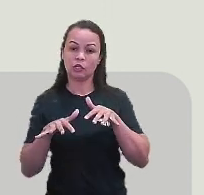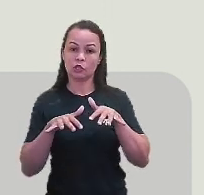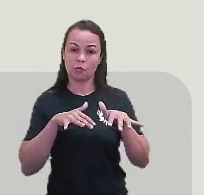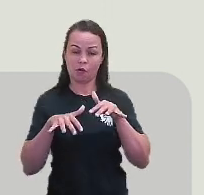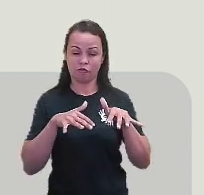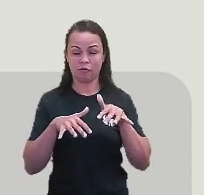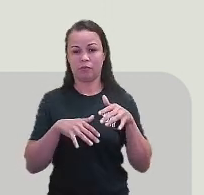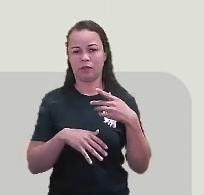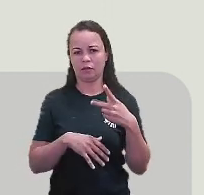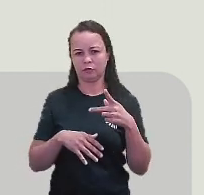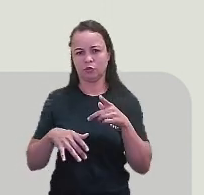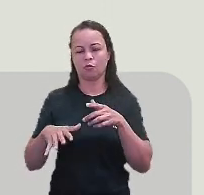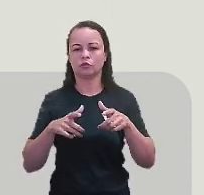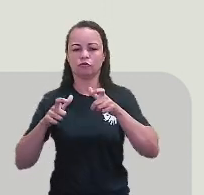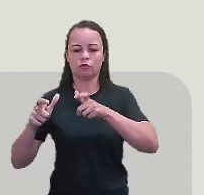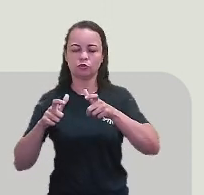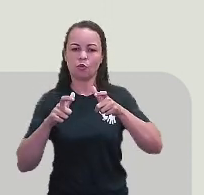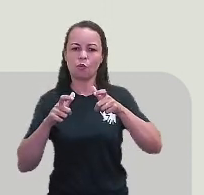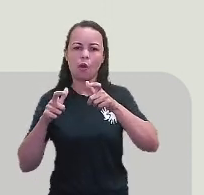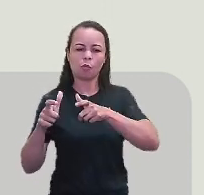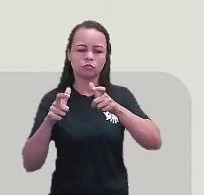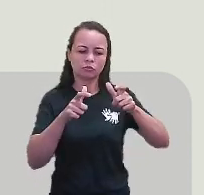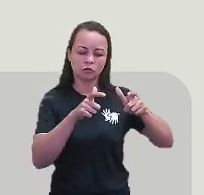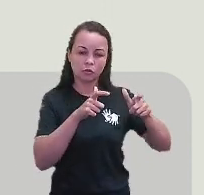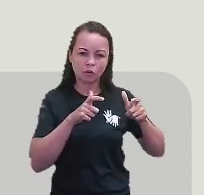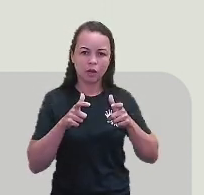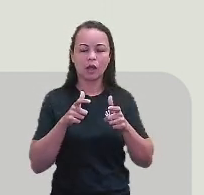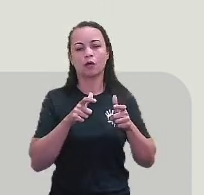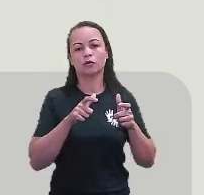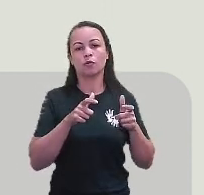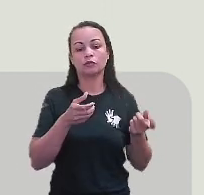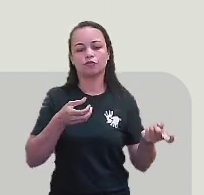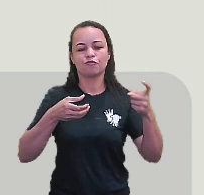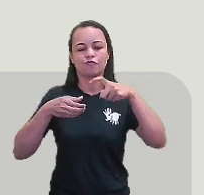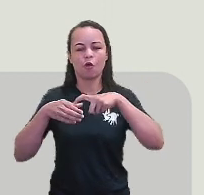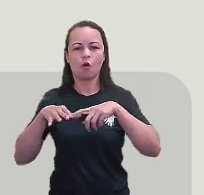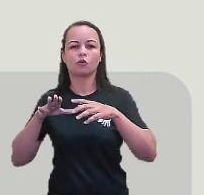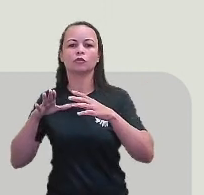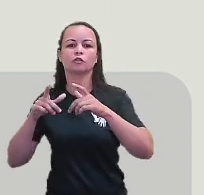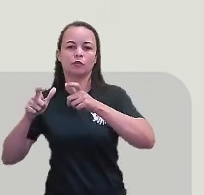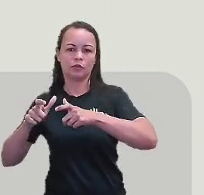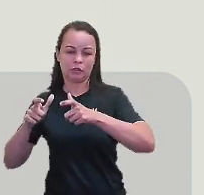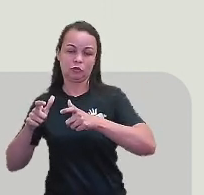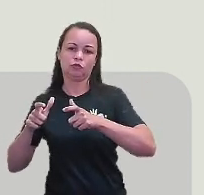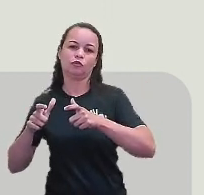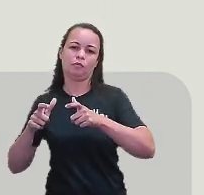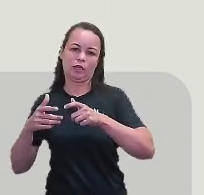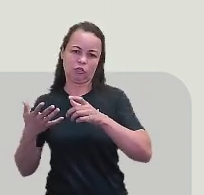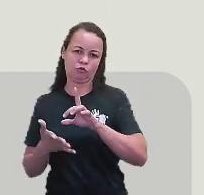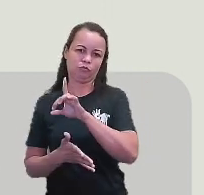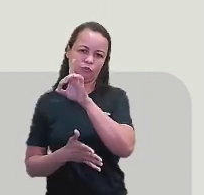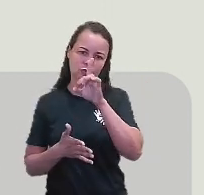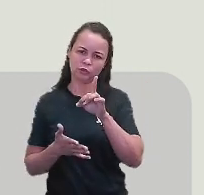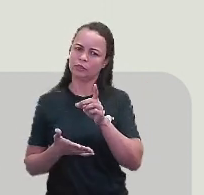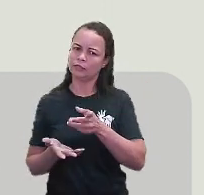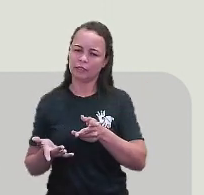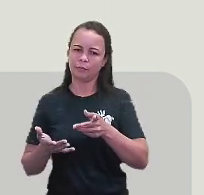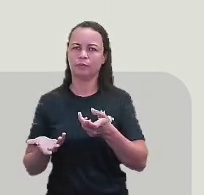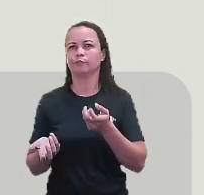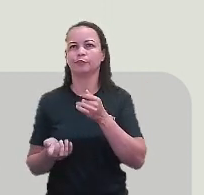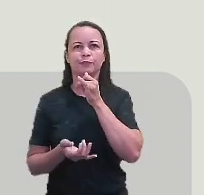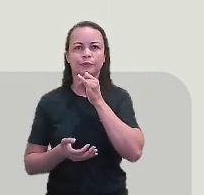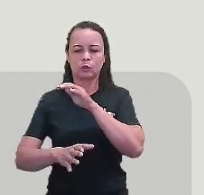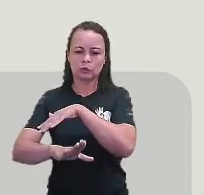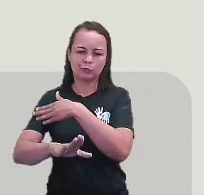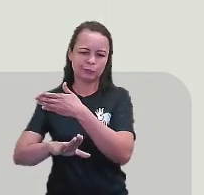que fazemos quando vamos a um local, retornamos para o local de origem no mesmo dia. Tá vendo? Vocês